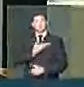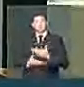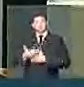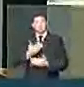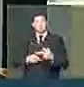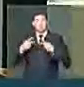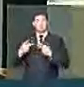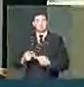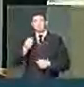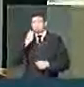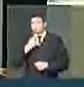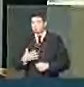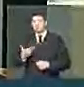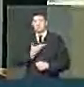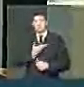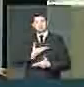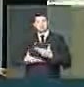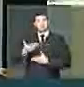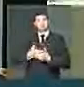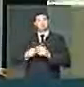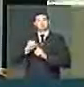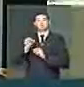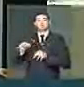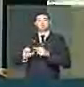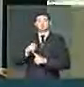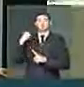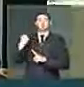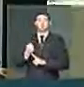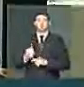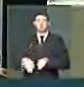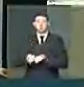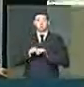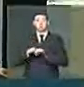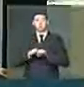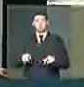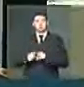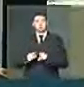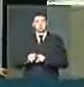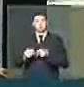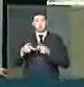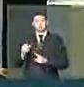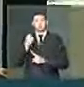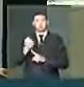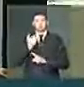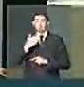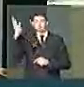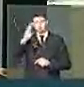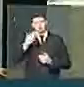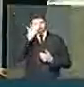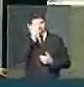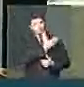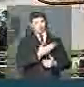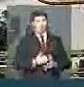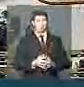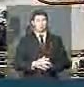projeto generoso, solidário, com justiça social, igualdade social, projeto socialista para o Brasil. Obrigado,